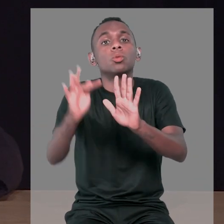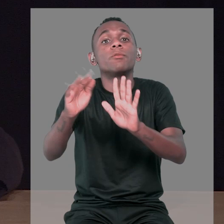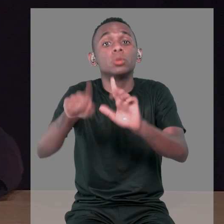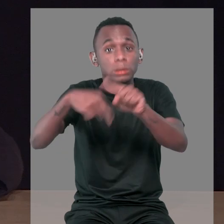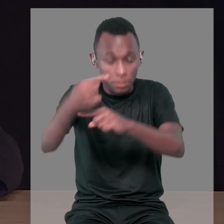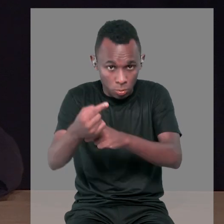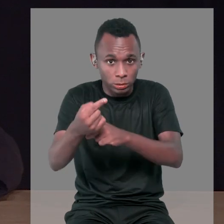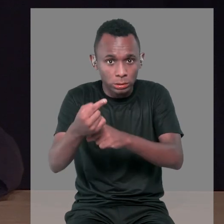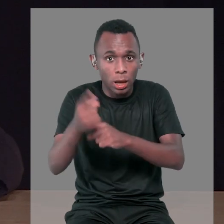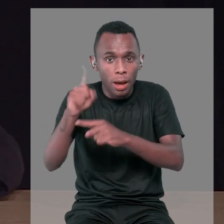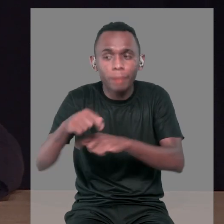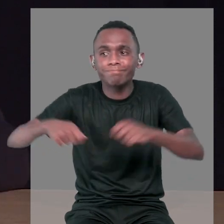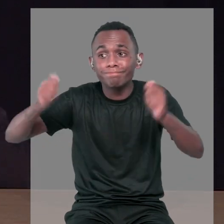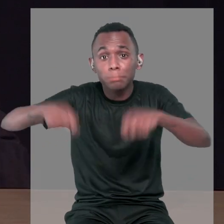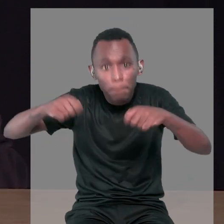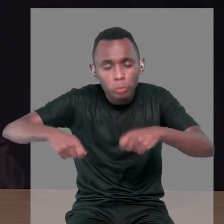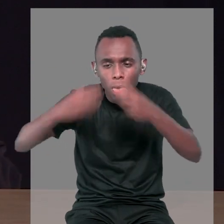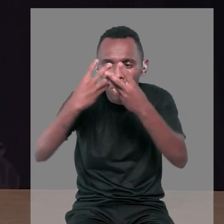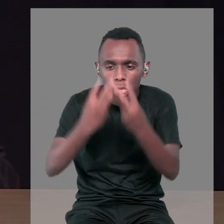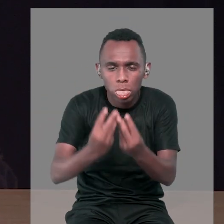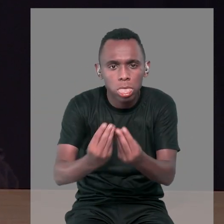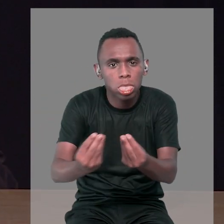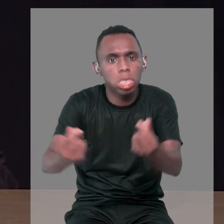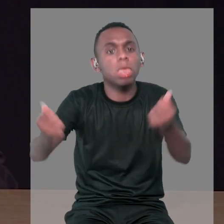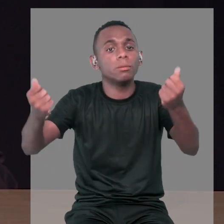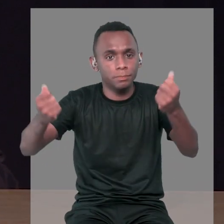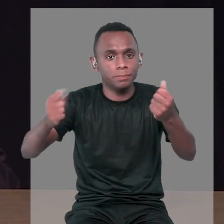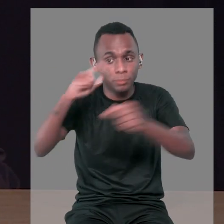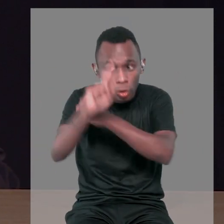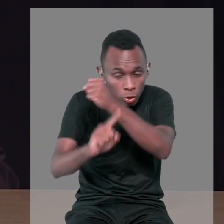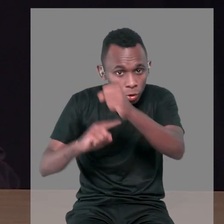de aniquilar bens, corpos e espírito.